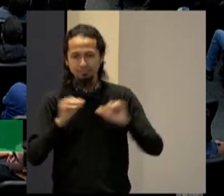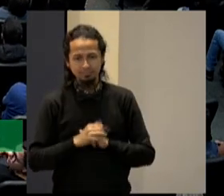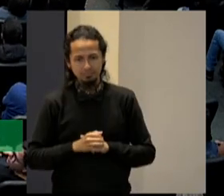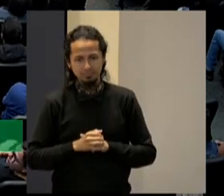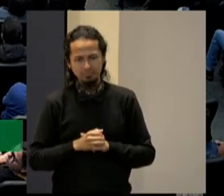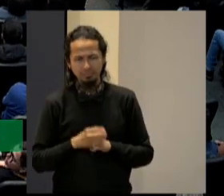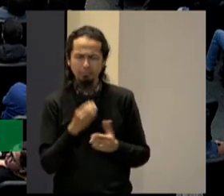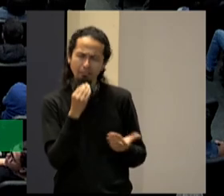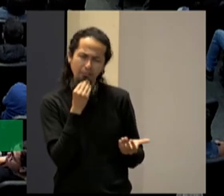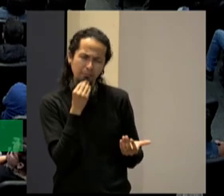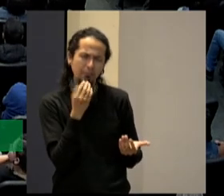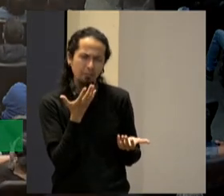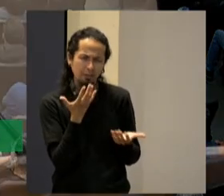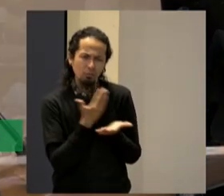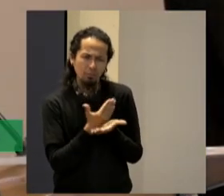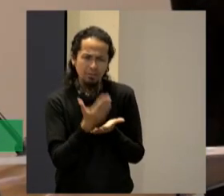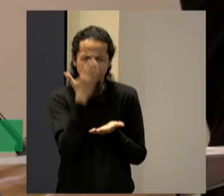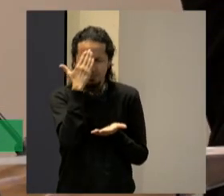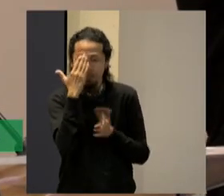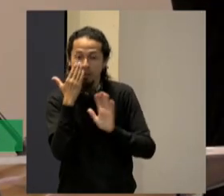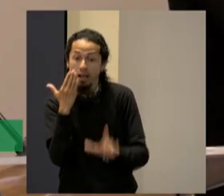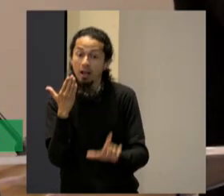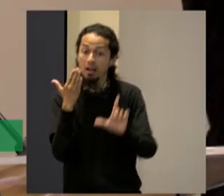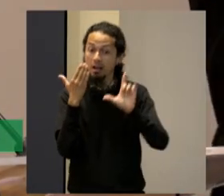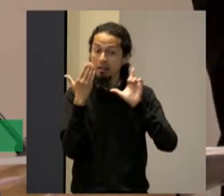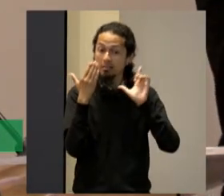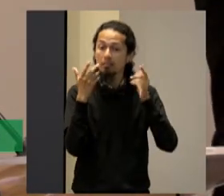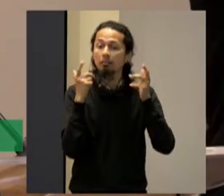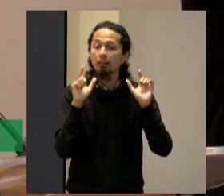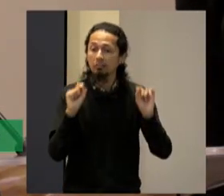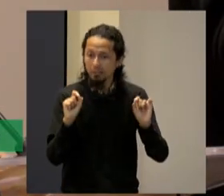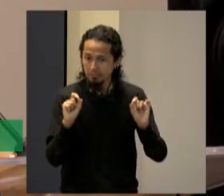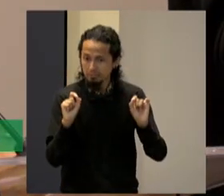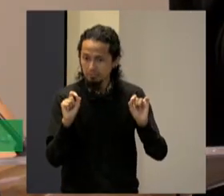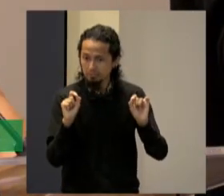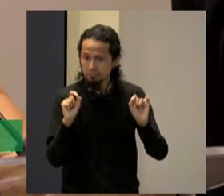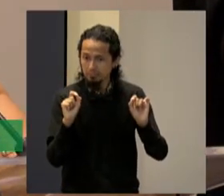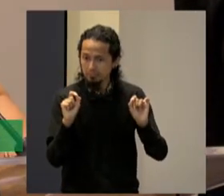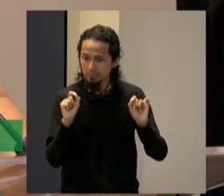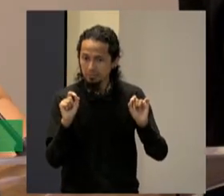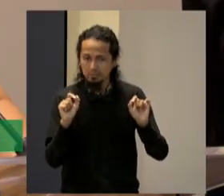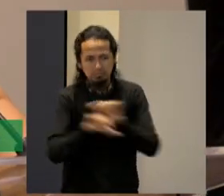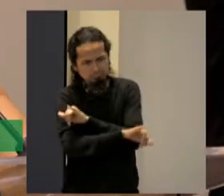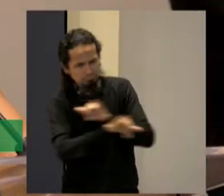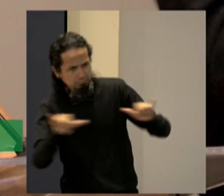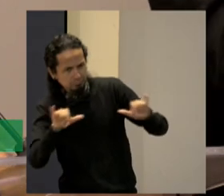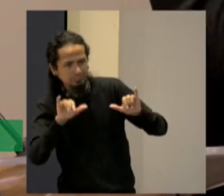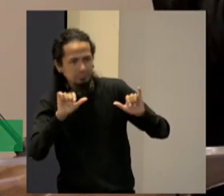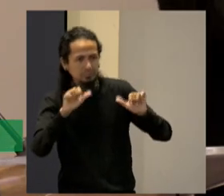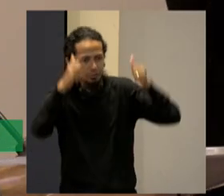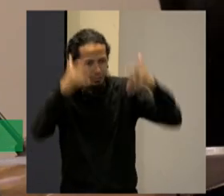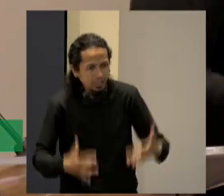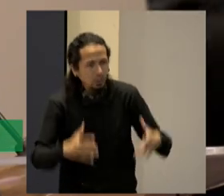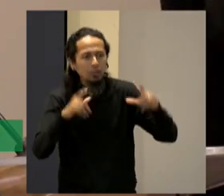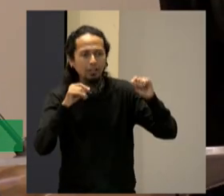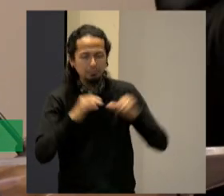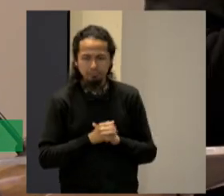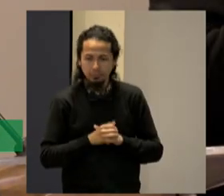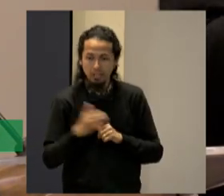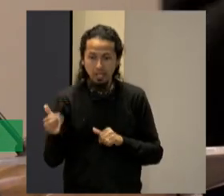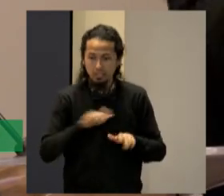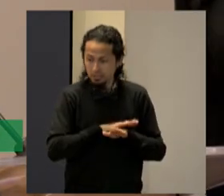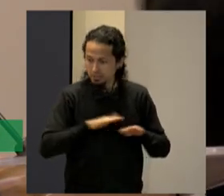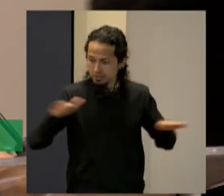óbvio que eu vou agradecer, mas antes de agradecer, eu gostaria de situar a todos, todas e todos que nós estamos no